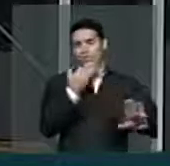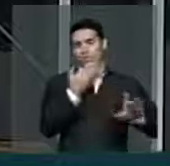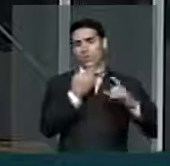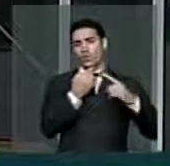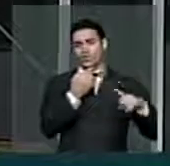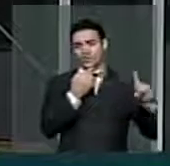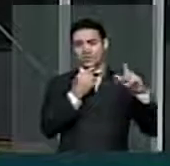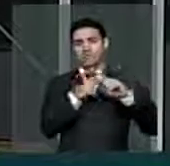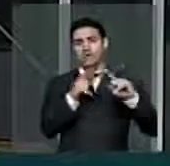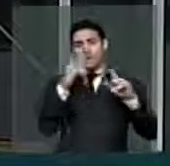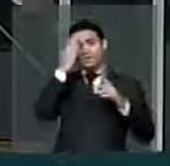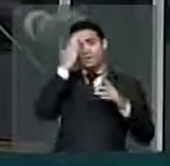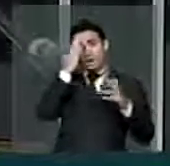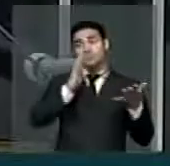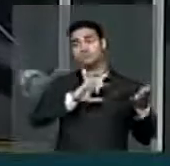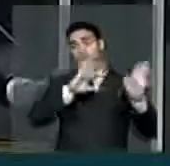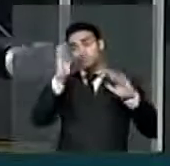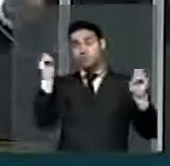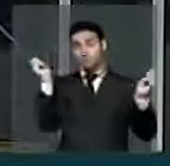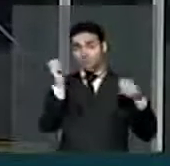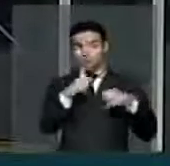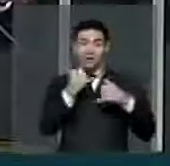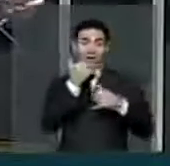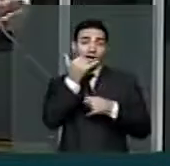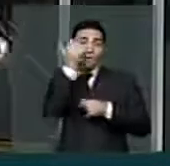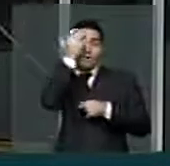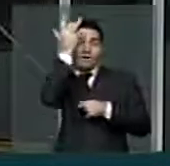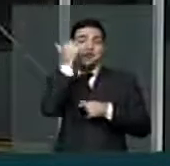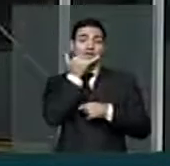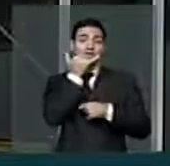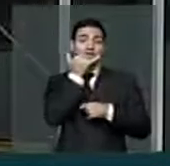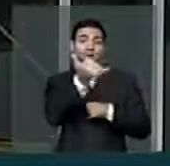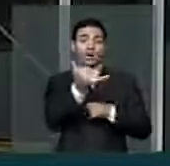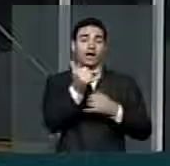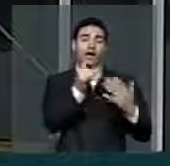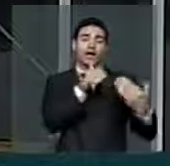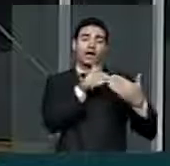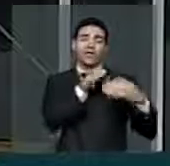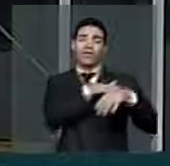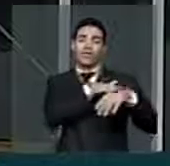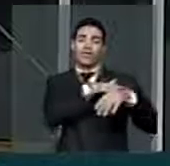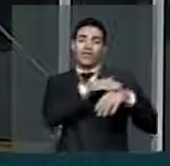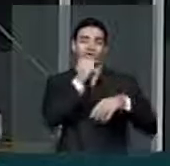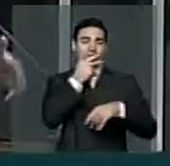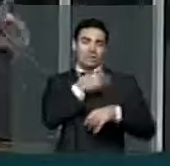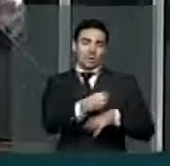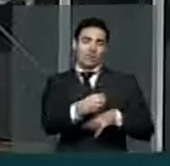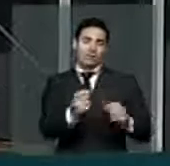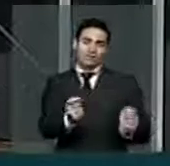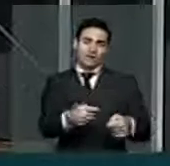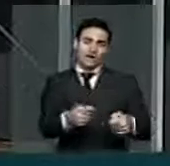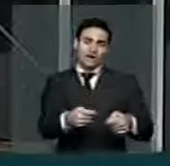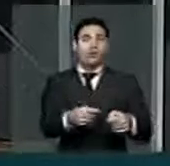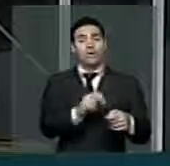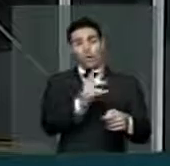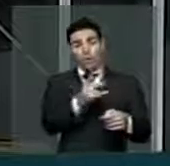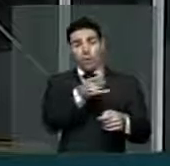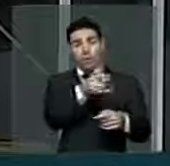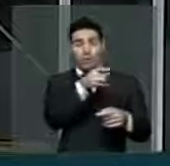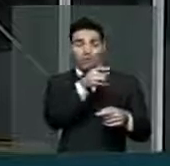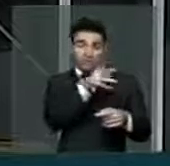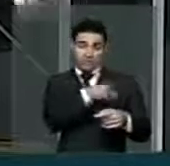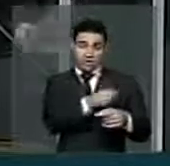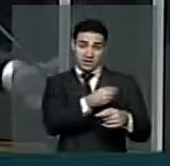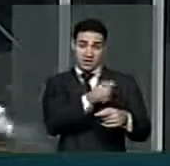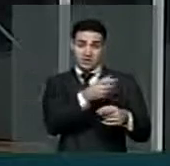sabe que a qualquer momento pode pegar o telefone e falar com ele, a qualquer momento poderá receber a sua